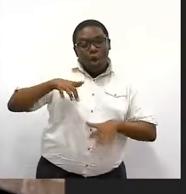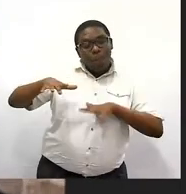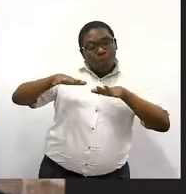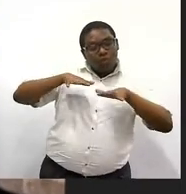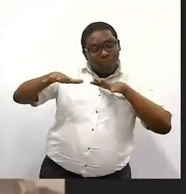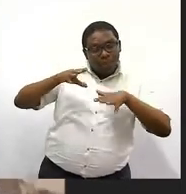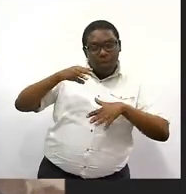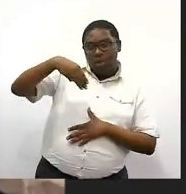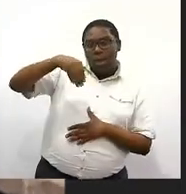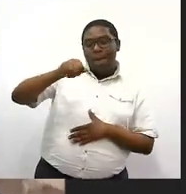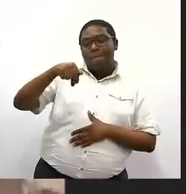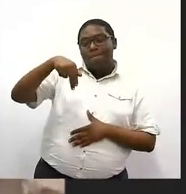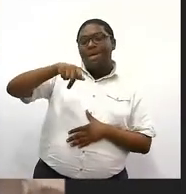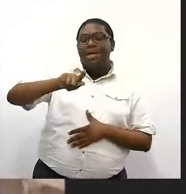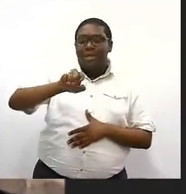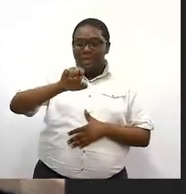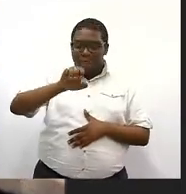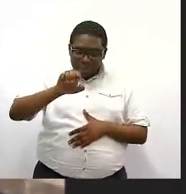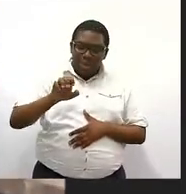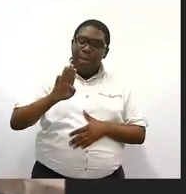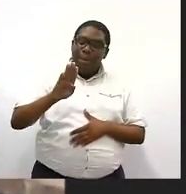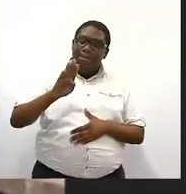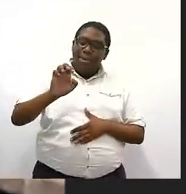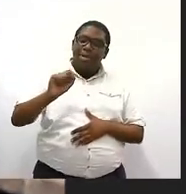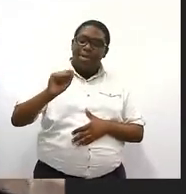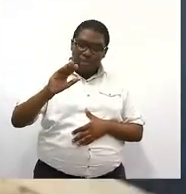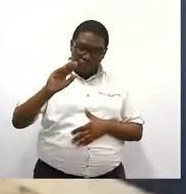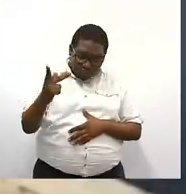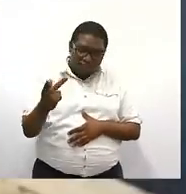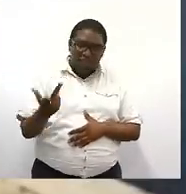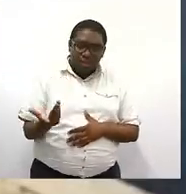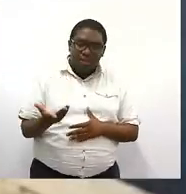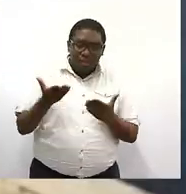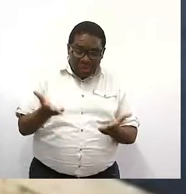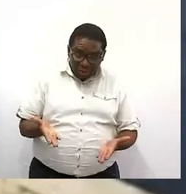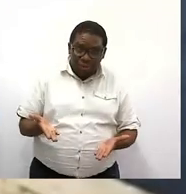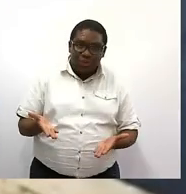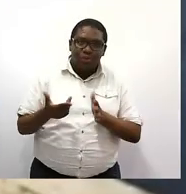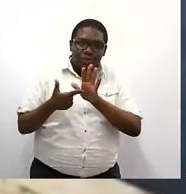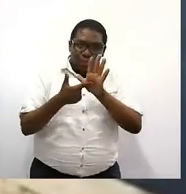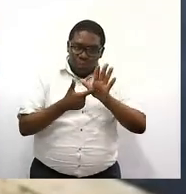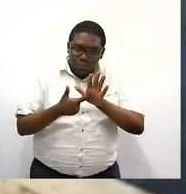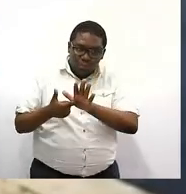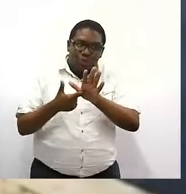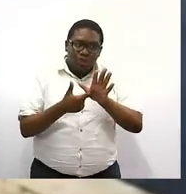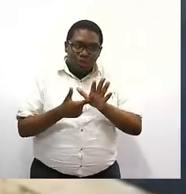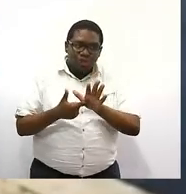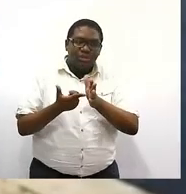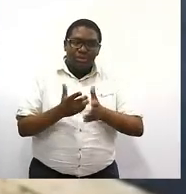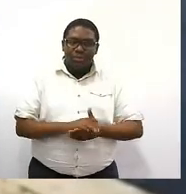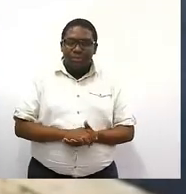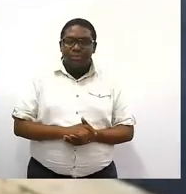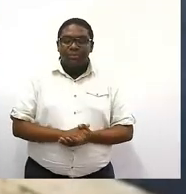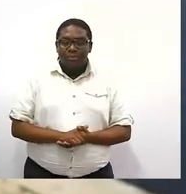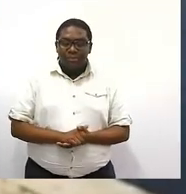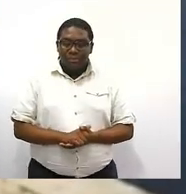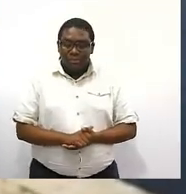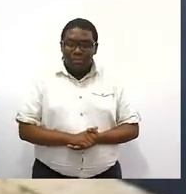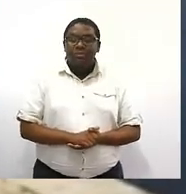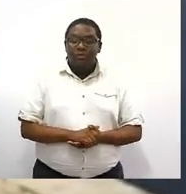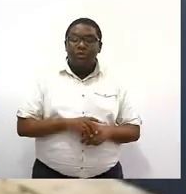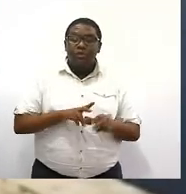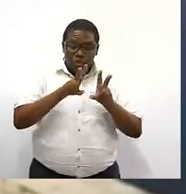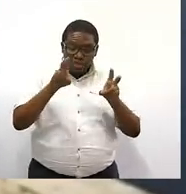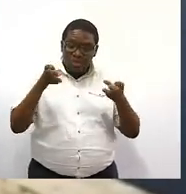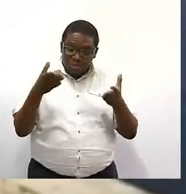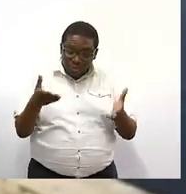movimento Mangue Beach, Josué de Castro, que é outro escritor fantástico, né, que ambos vão trabalhar a questão